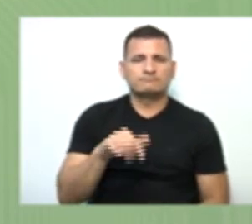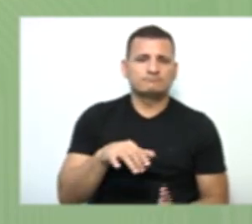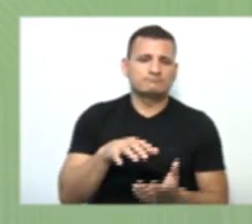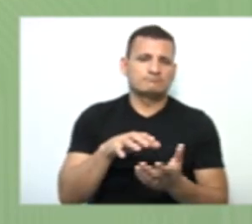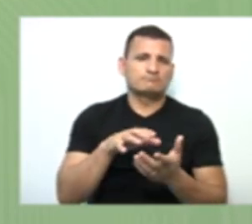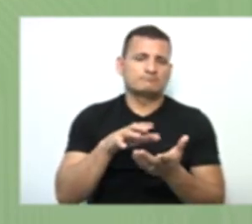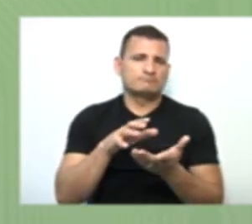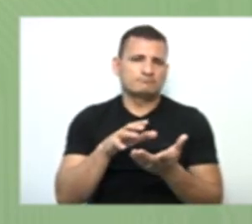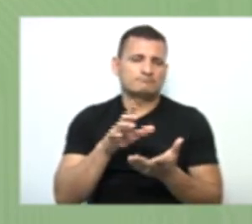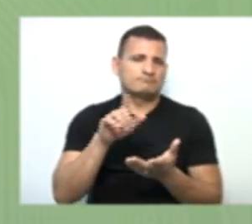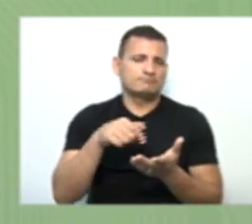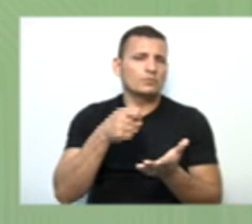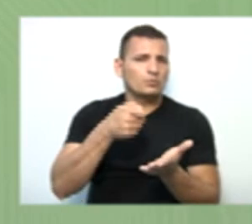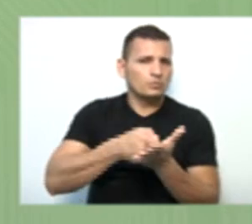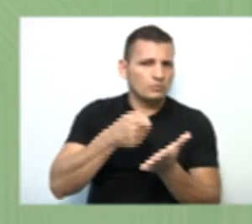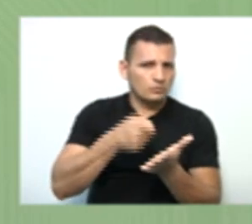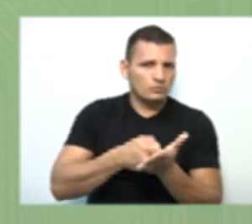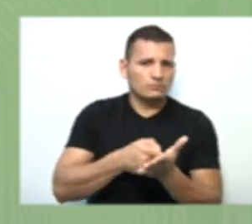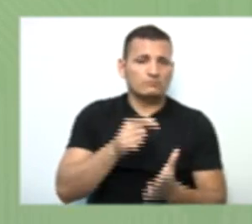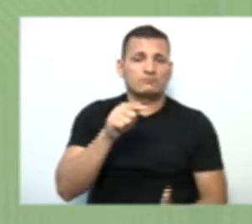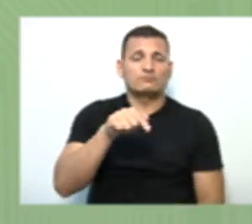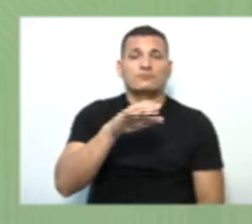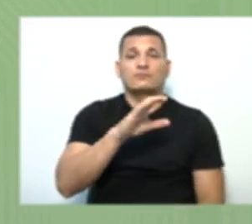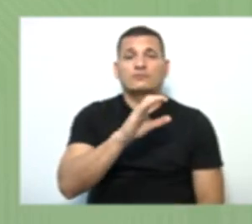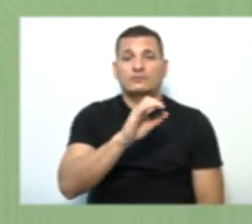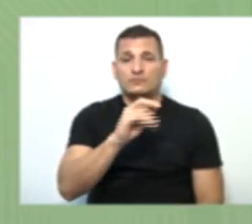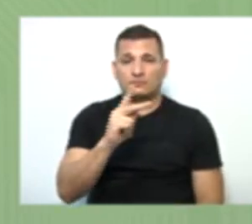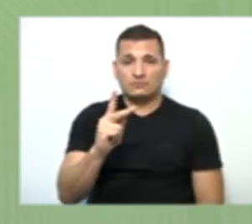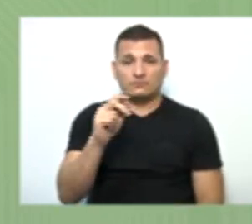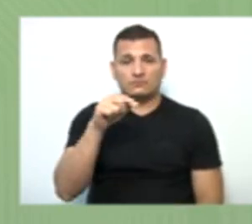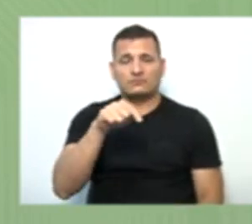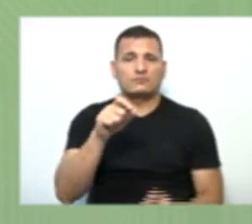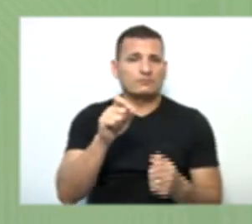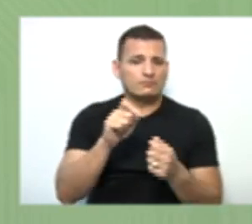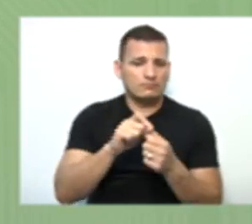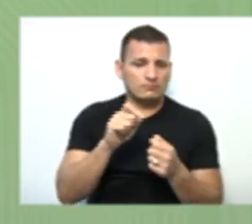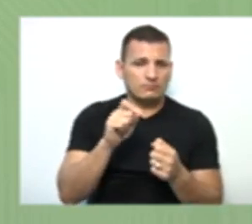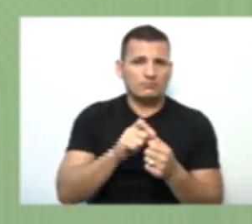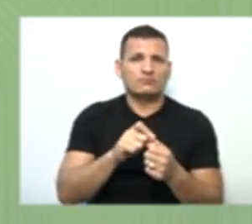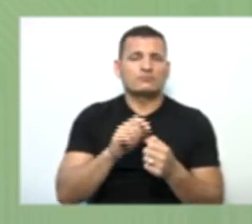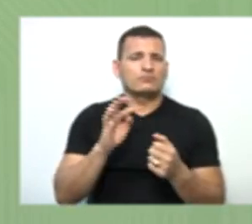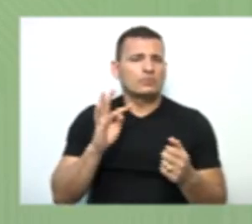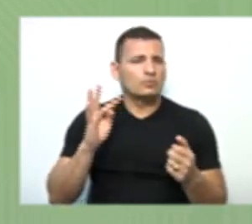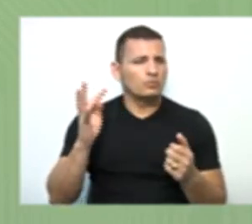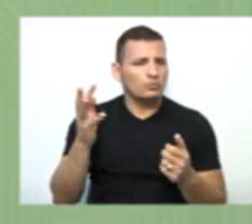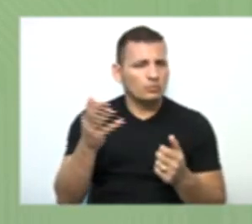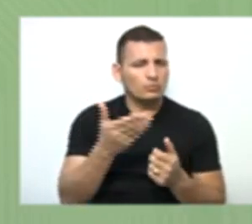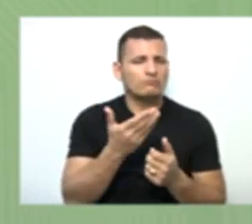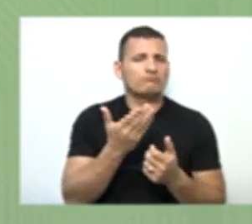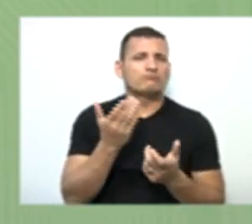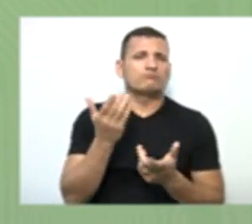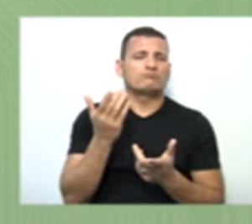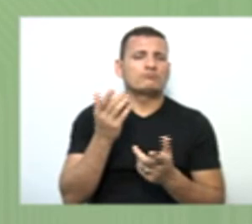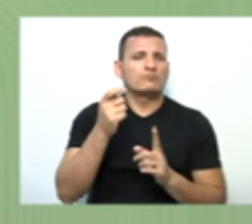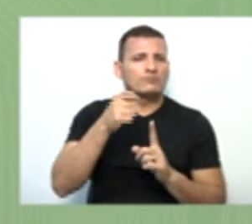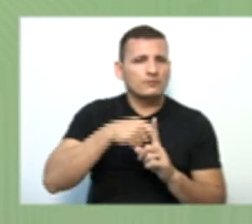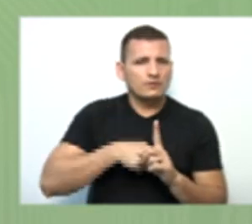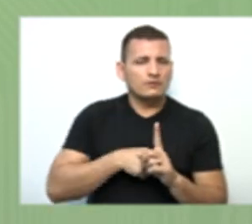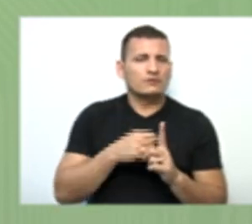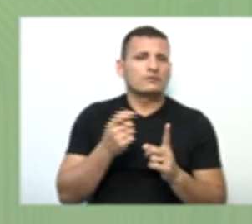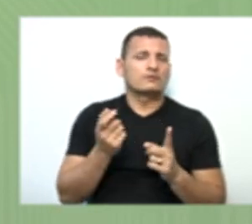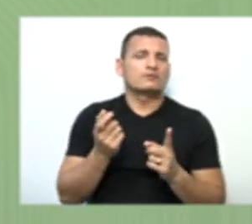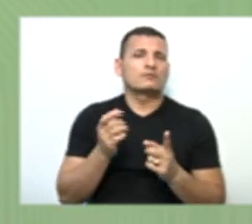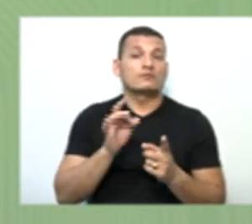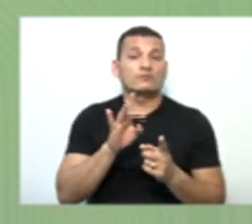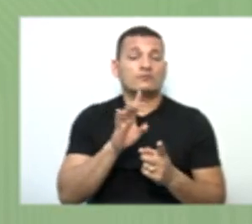é facultativo para a cooperativa realizar, juntar todos os lançamentos e mensalmente, só lá no